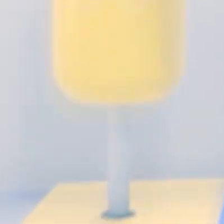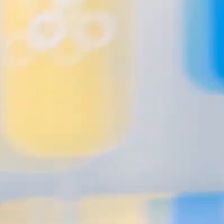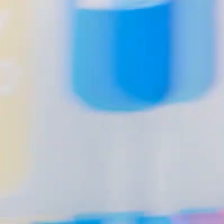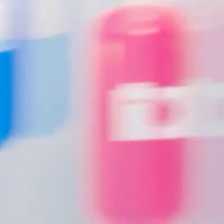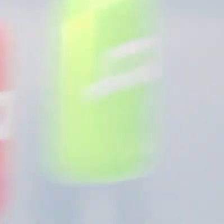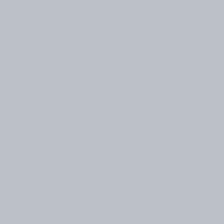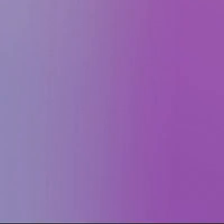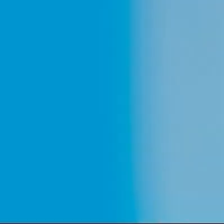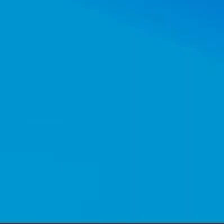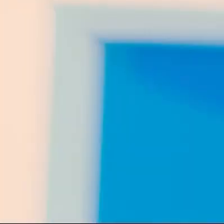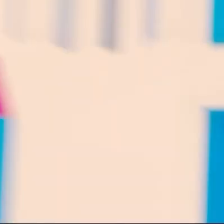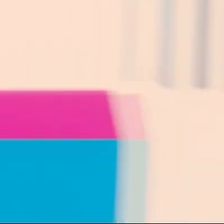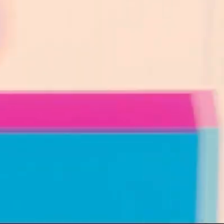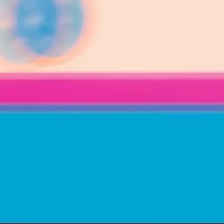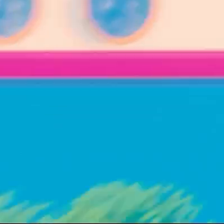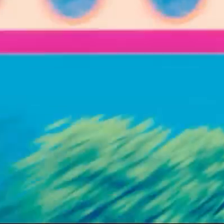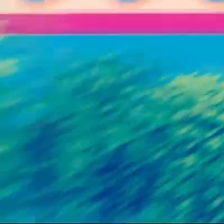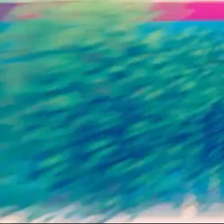Vamos fabricar.